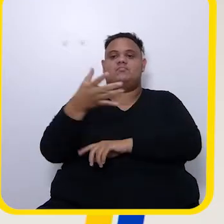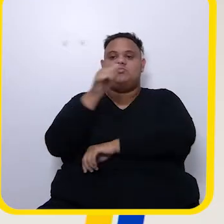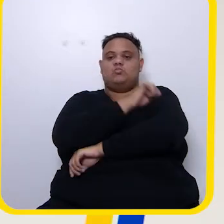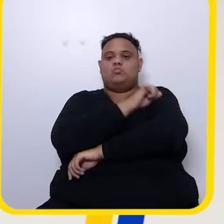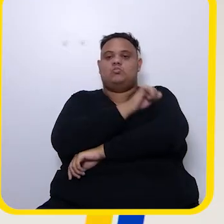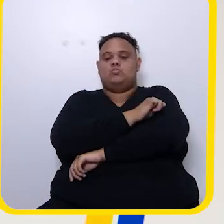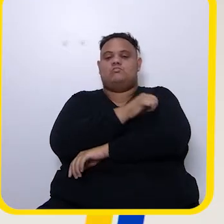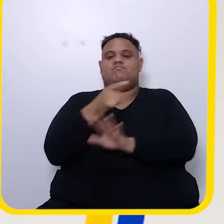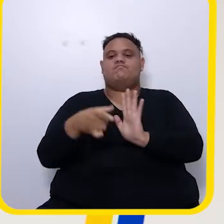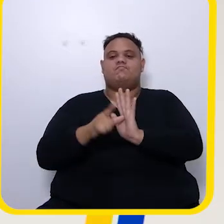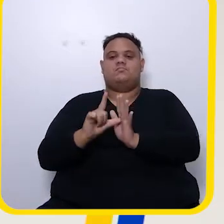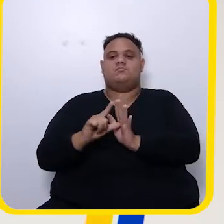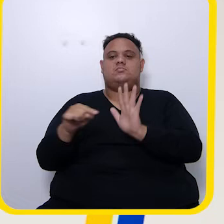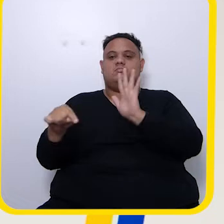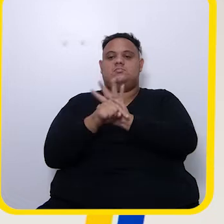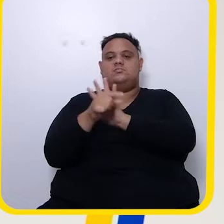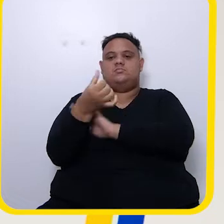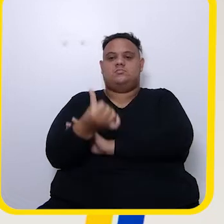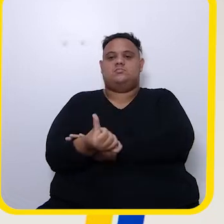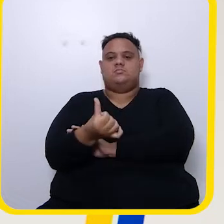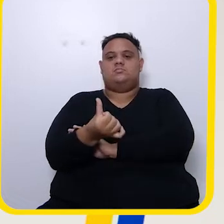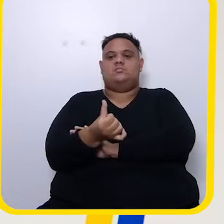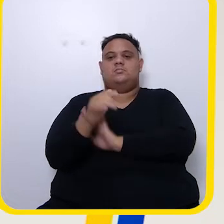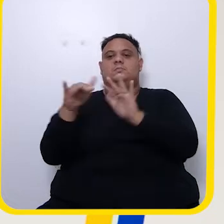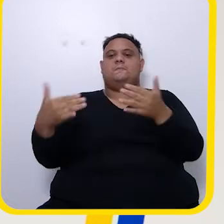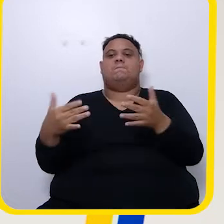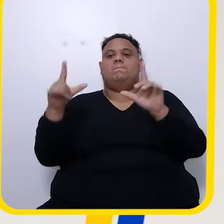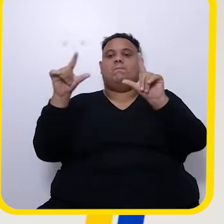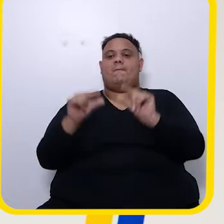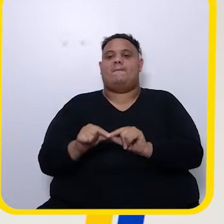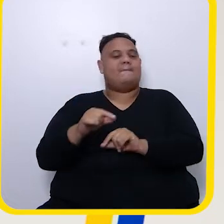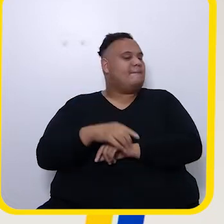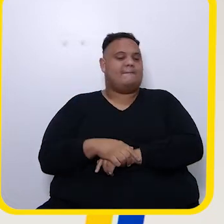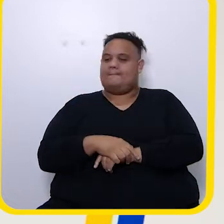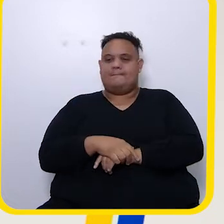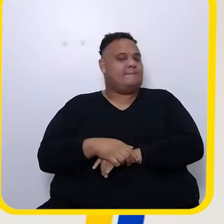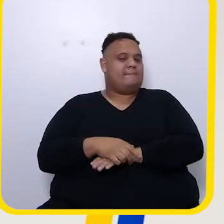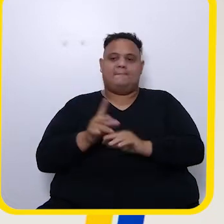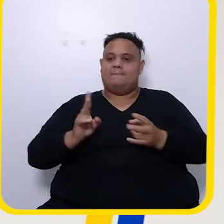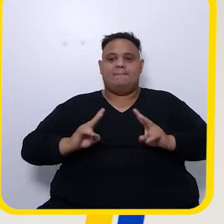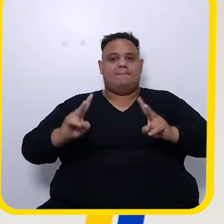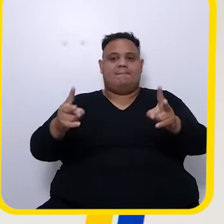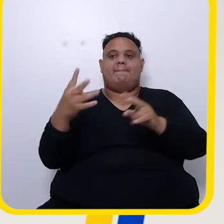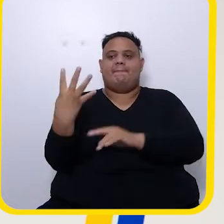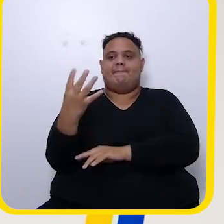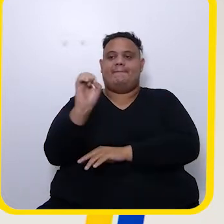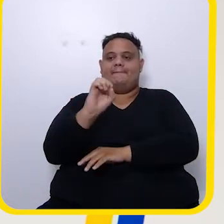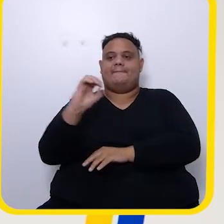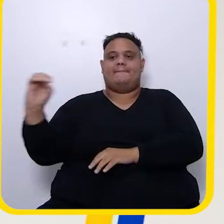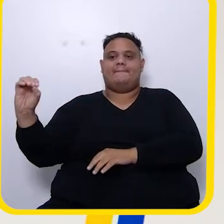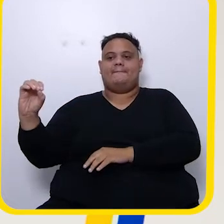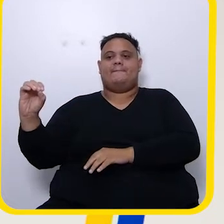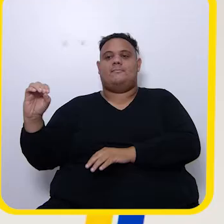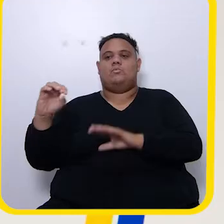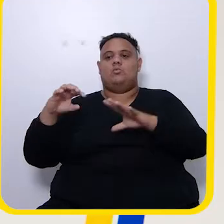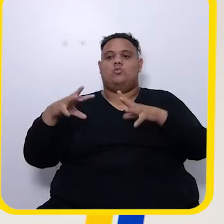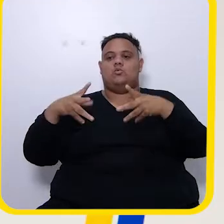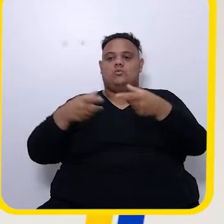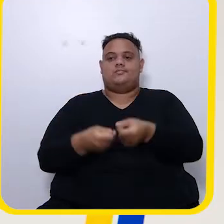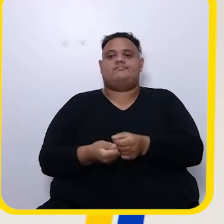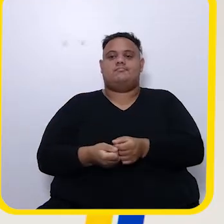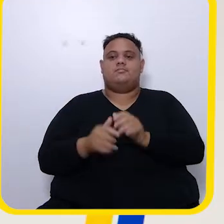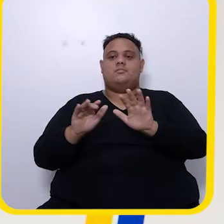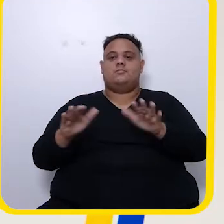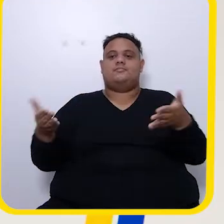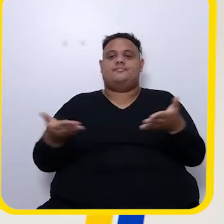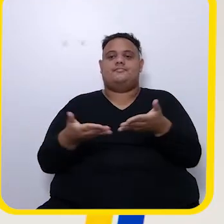era o anterior, menos esses 6. Os panfletos diminuíram? Não, continuaram sendo 4.800 panfletos no total. Sendo